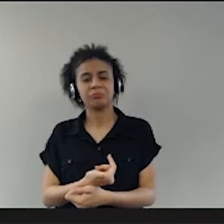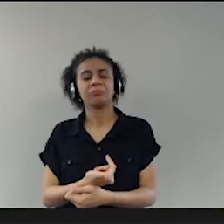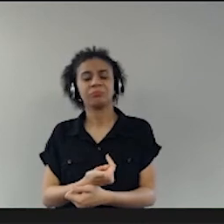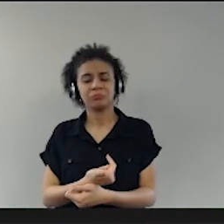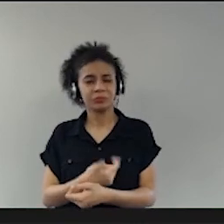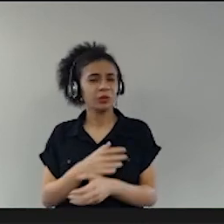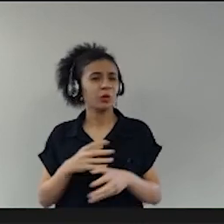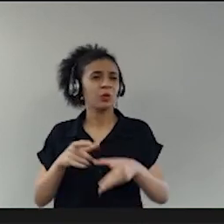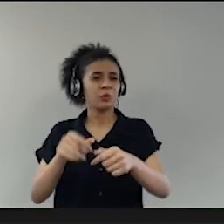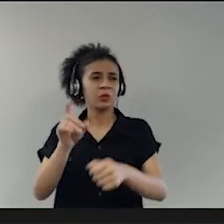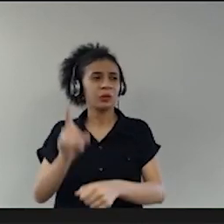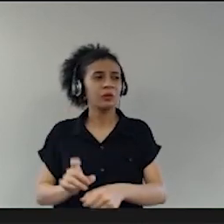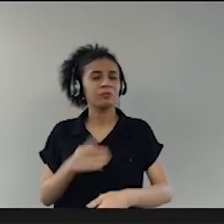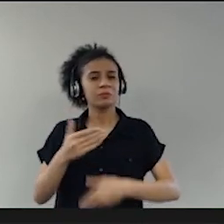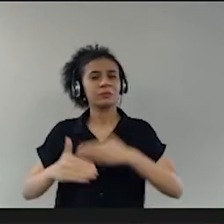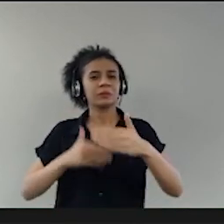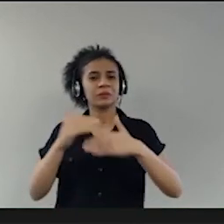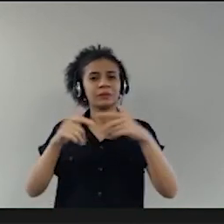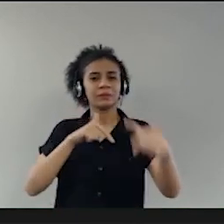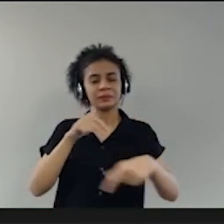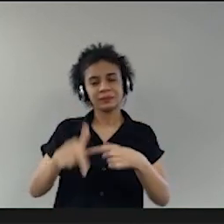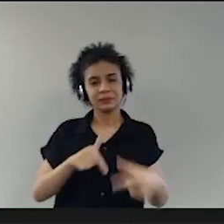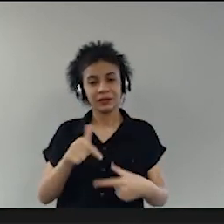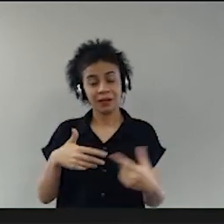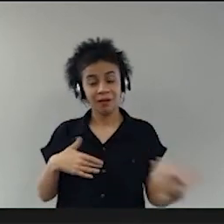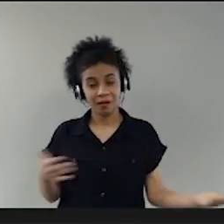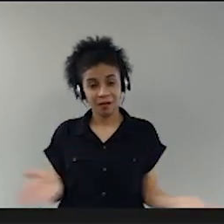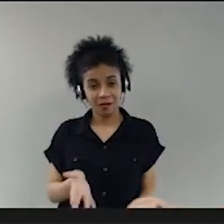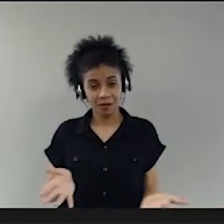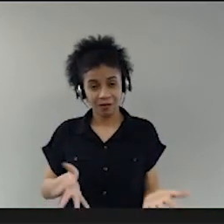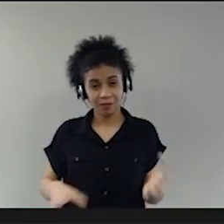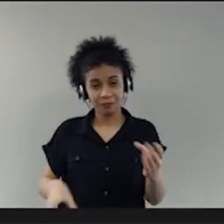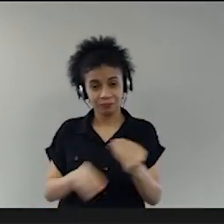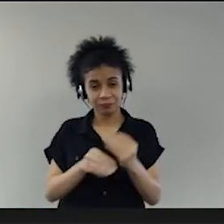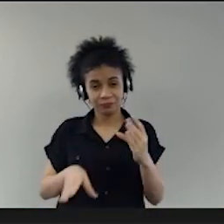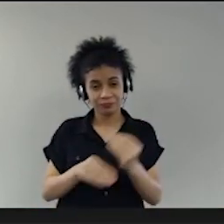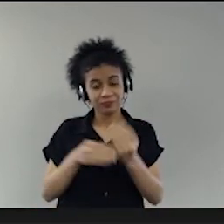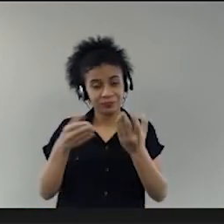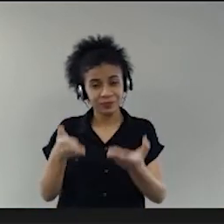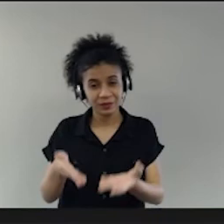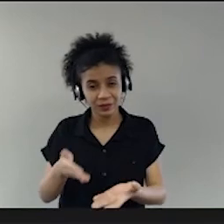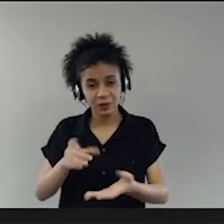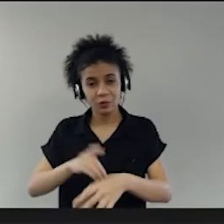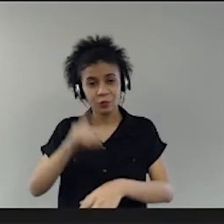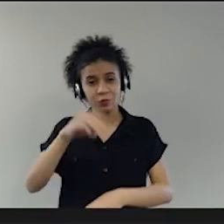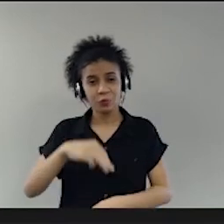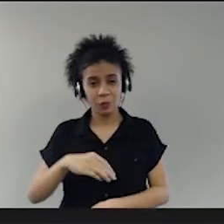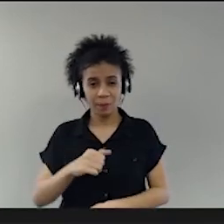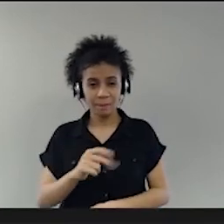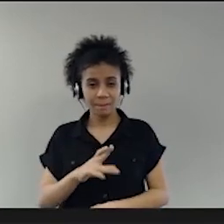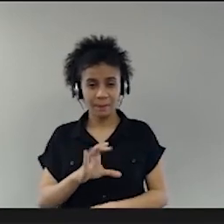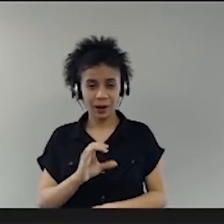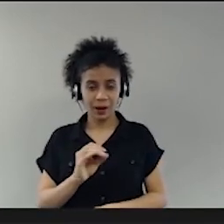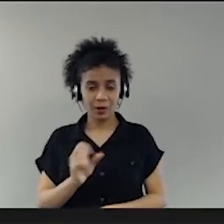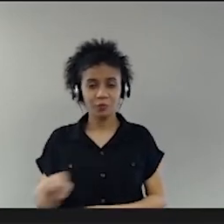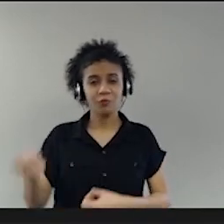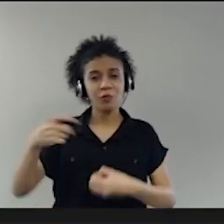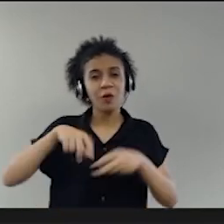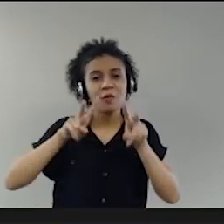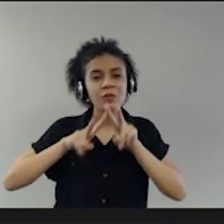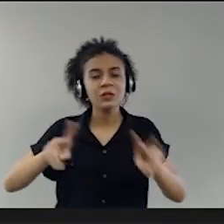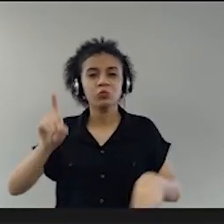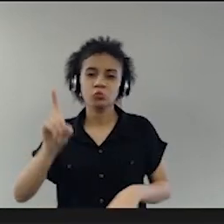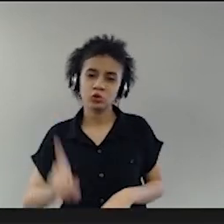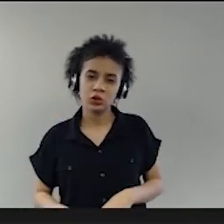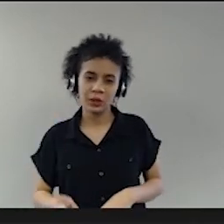diretoria da COAF tem desenvolvido um brilhante trabalho. Agora, para fazer as suas considerações finais, doutor Marcos Silva, falando sobre a visão do